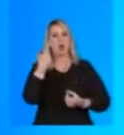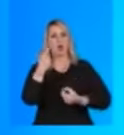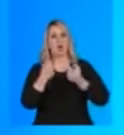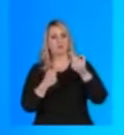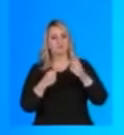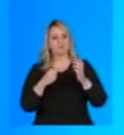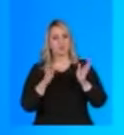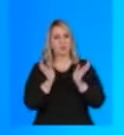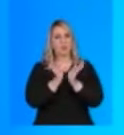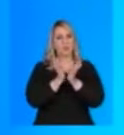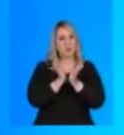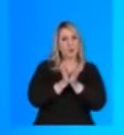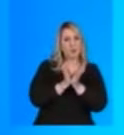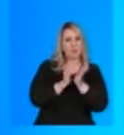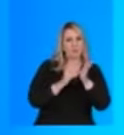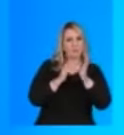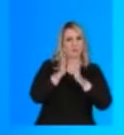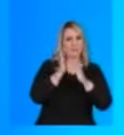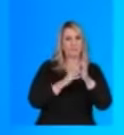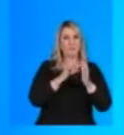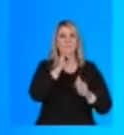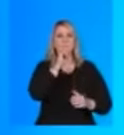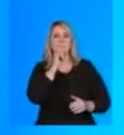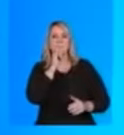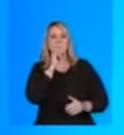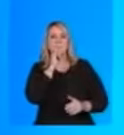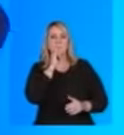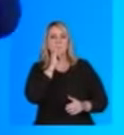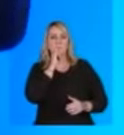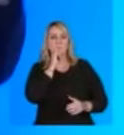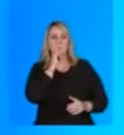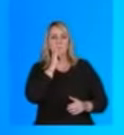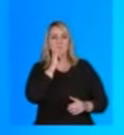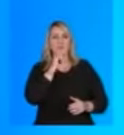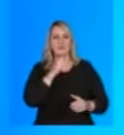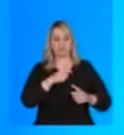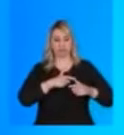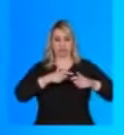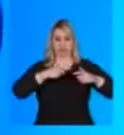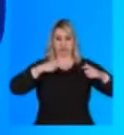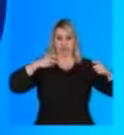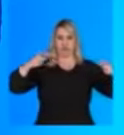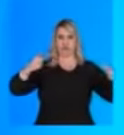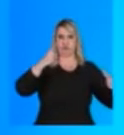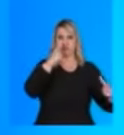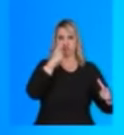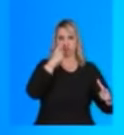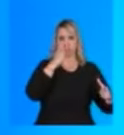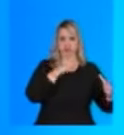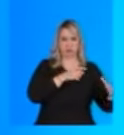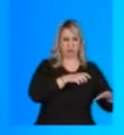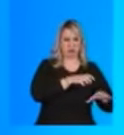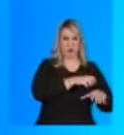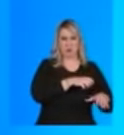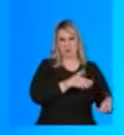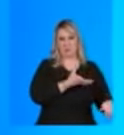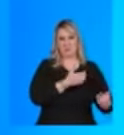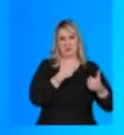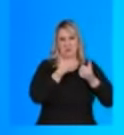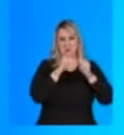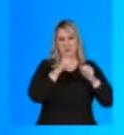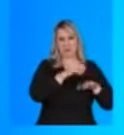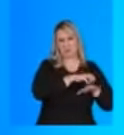alguns interesses menores por exemplo interesse de se carregar grandes quantidades de lixo para terro sanitário de